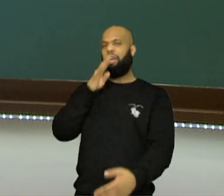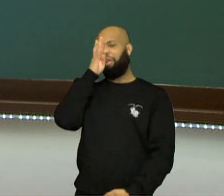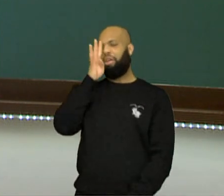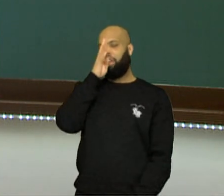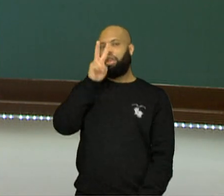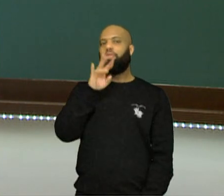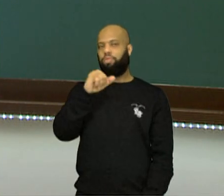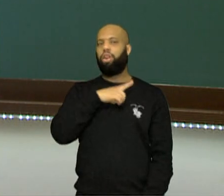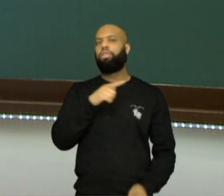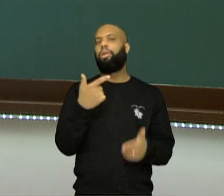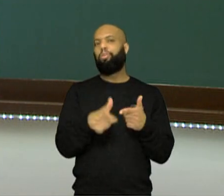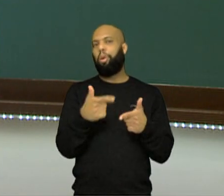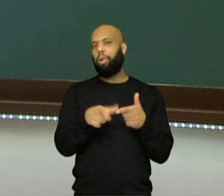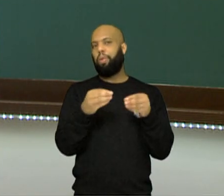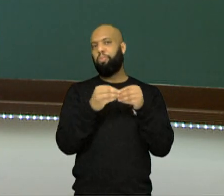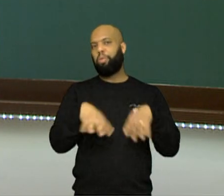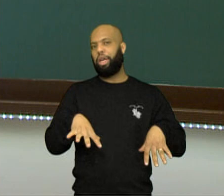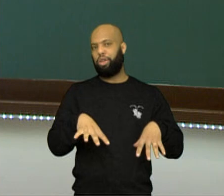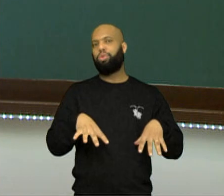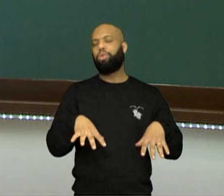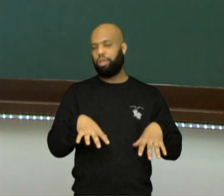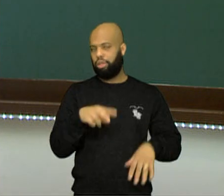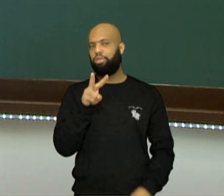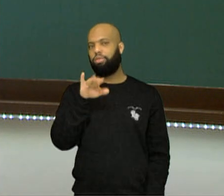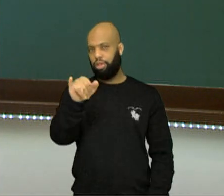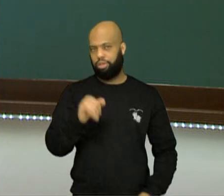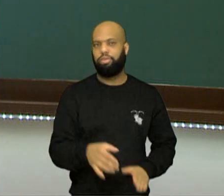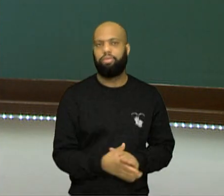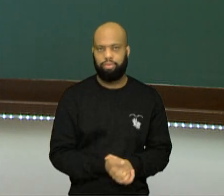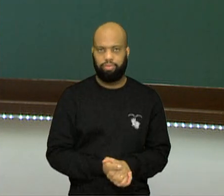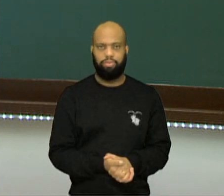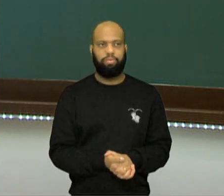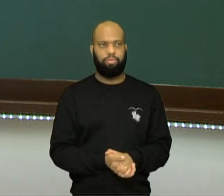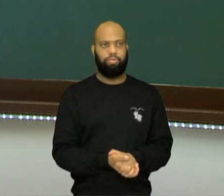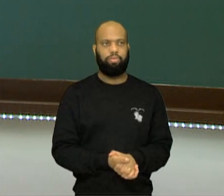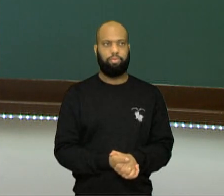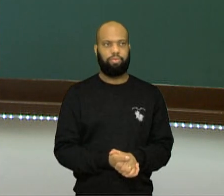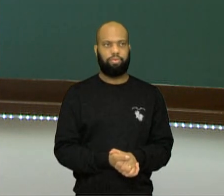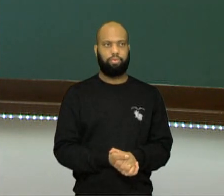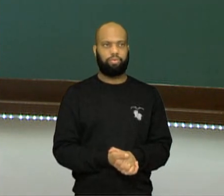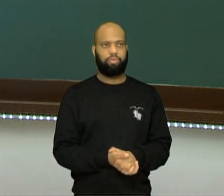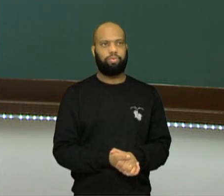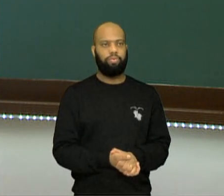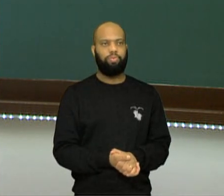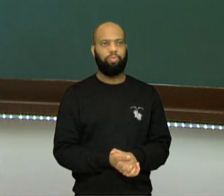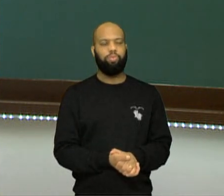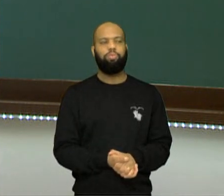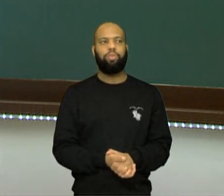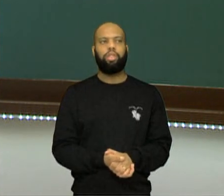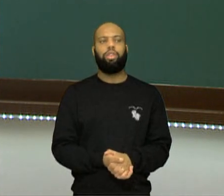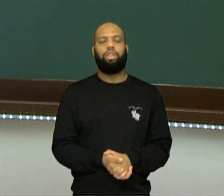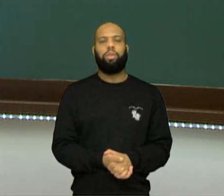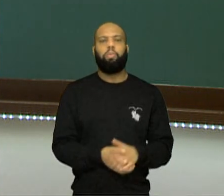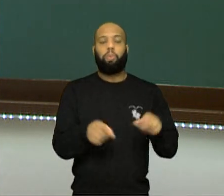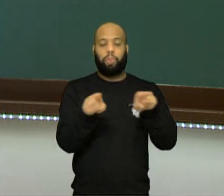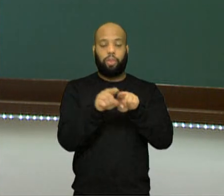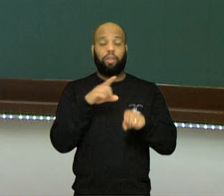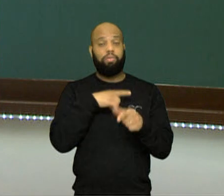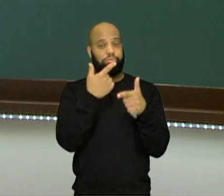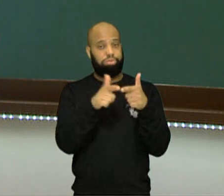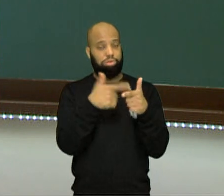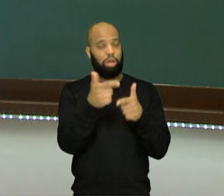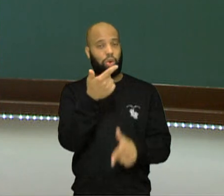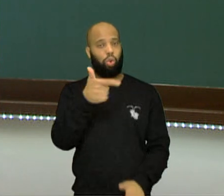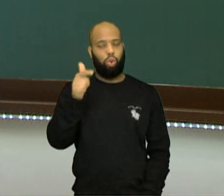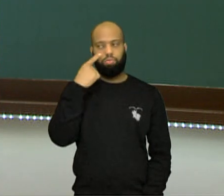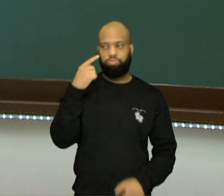as consequências e os problemas ambientais gerados por esse descarte inadequado ali, né? E aí, outro problema